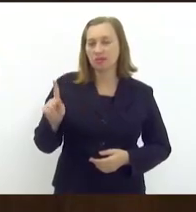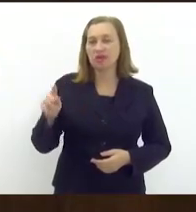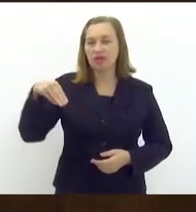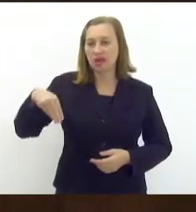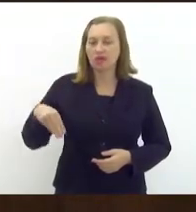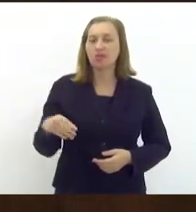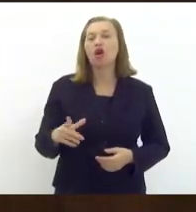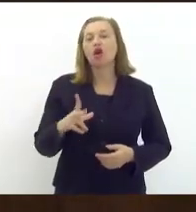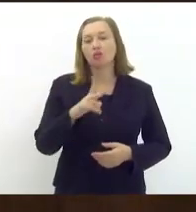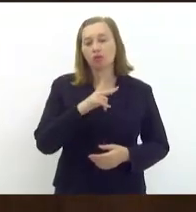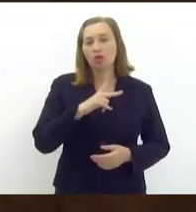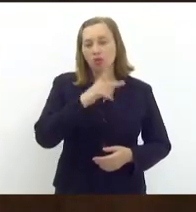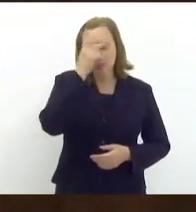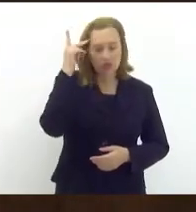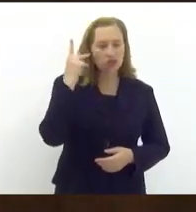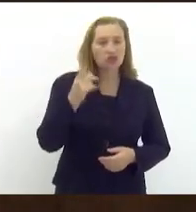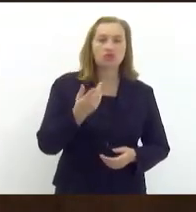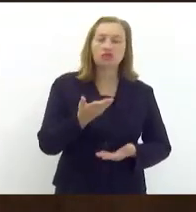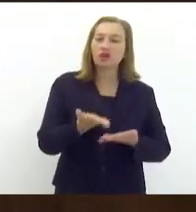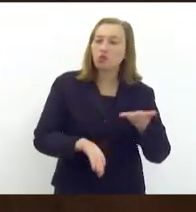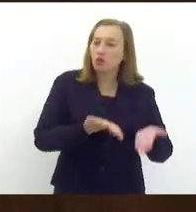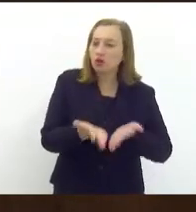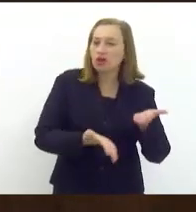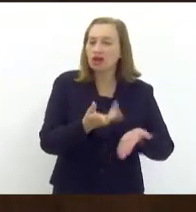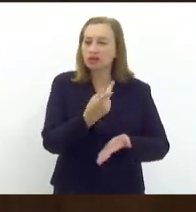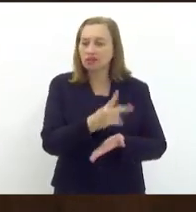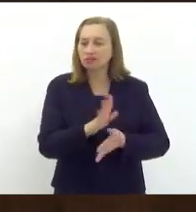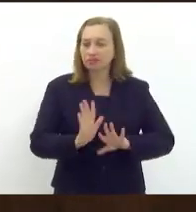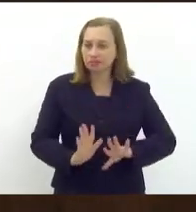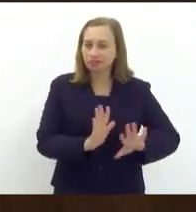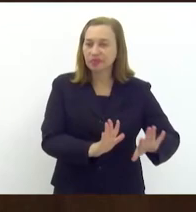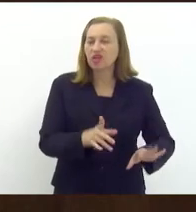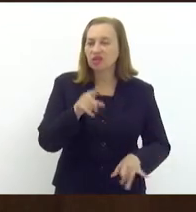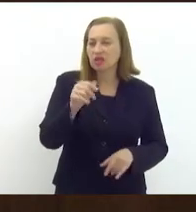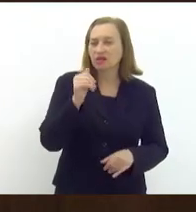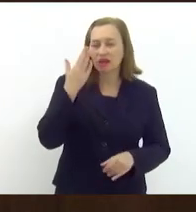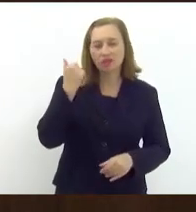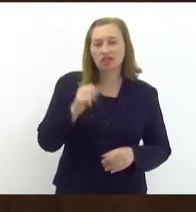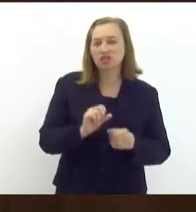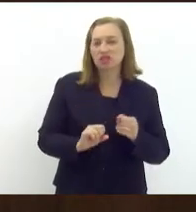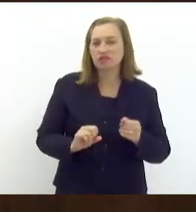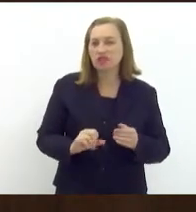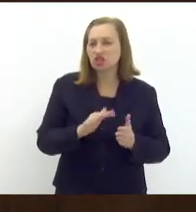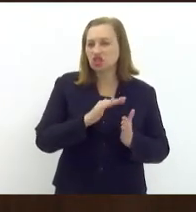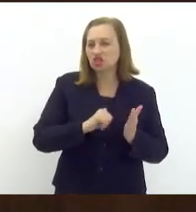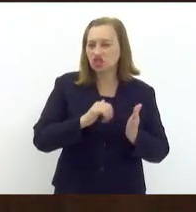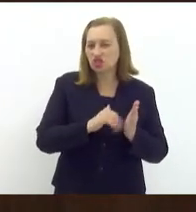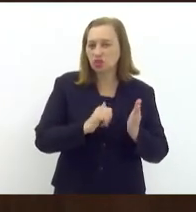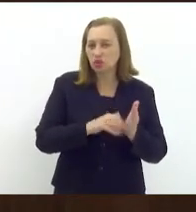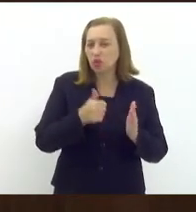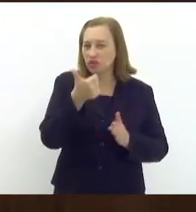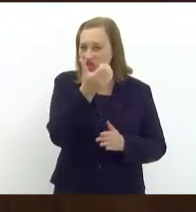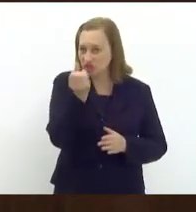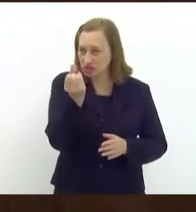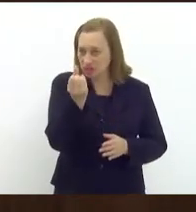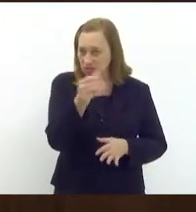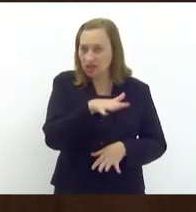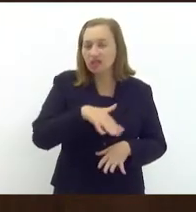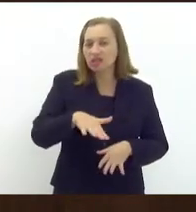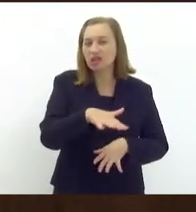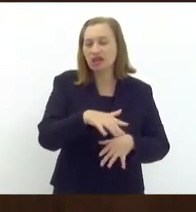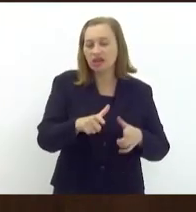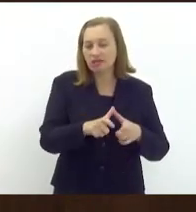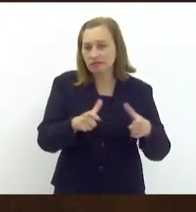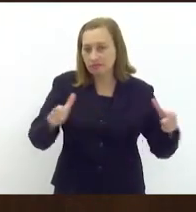que vai tomar conta as dispensas dele mesmo você sabe que a gente fez a gente retirou essas 16 da área de